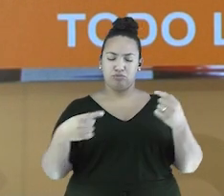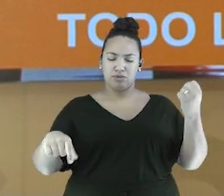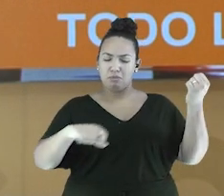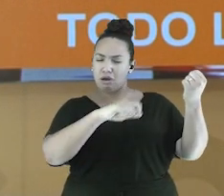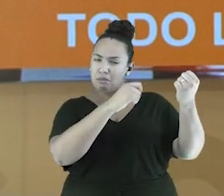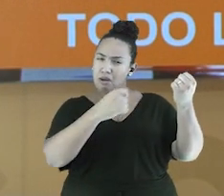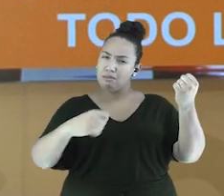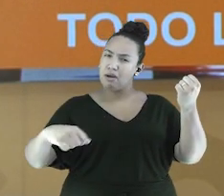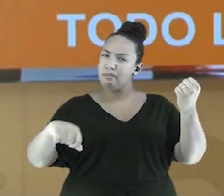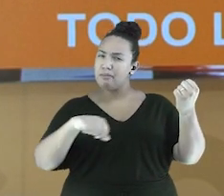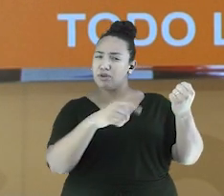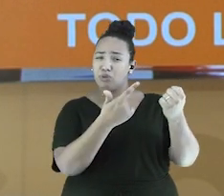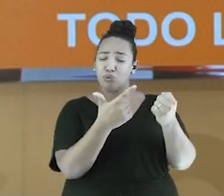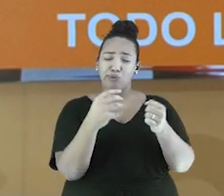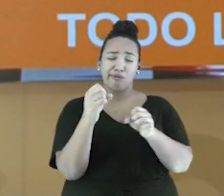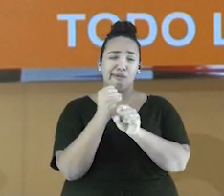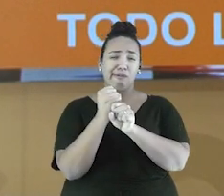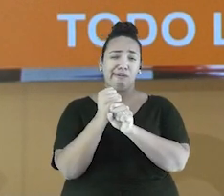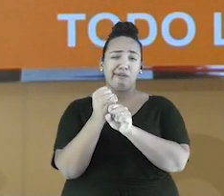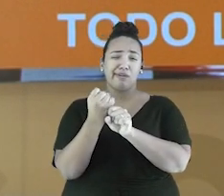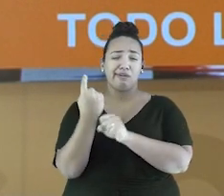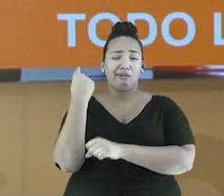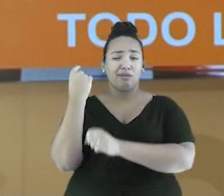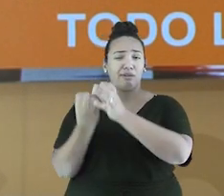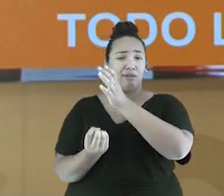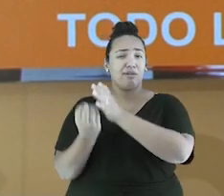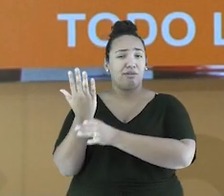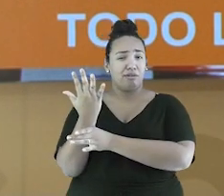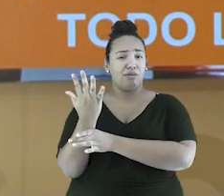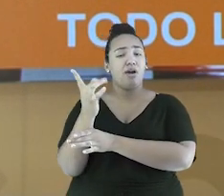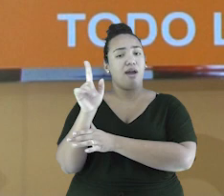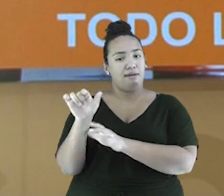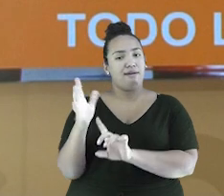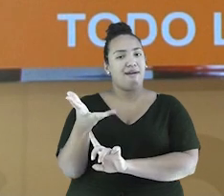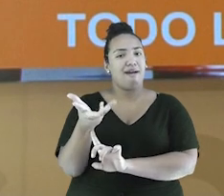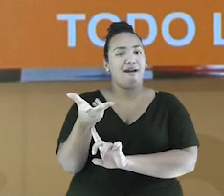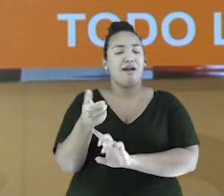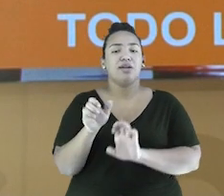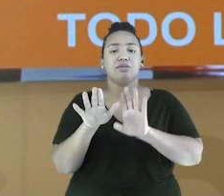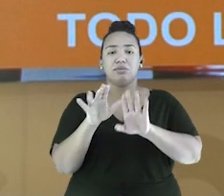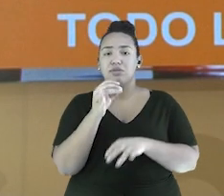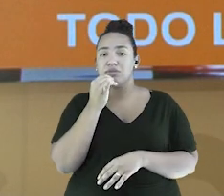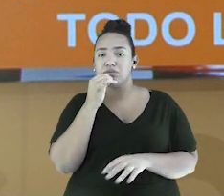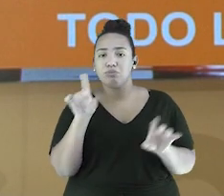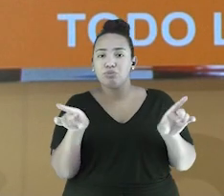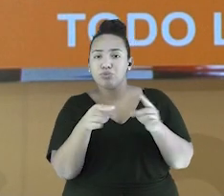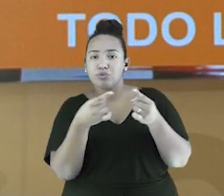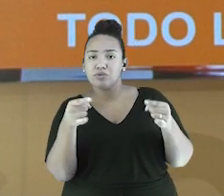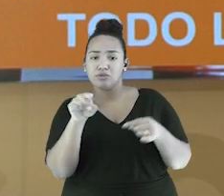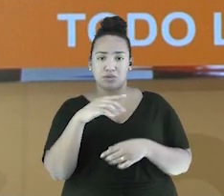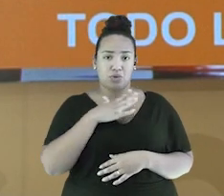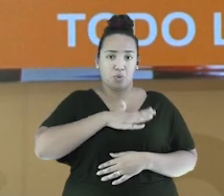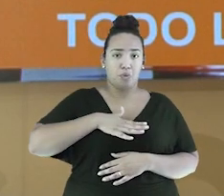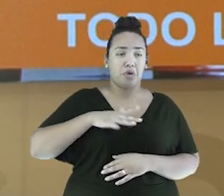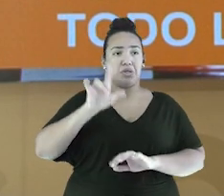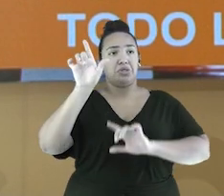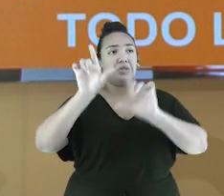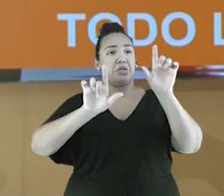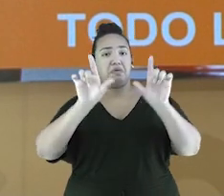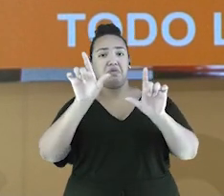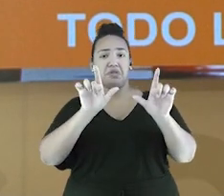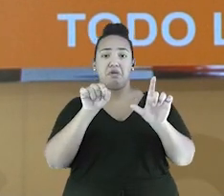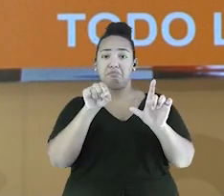no teatro é uma obra de arte, mas a música que você gosta de escutar que passa na TV também é. Um filme